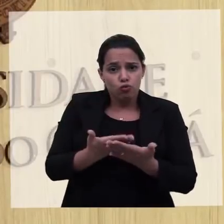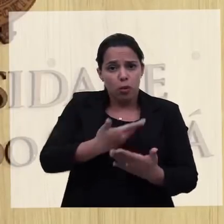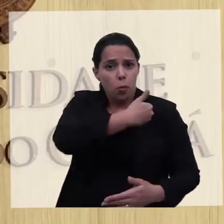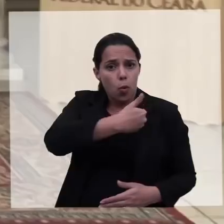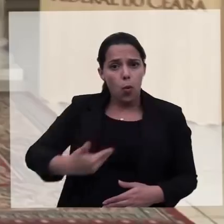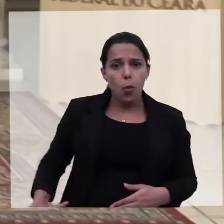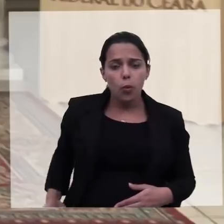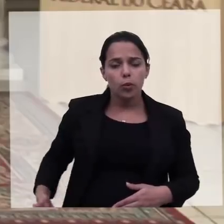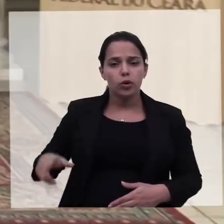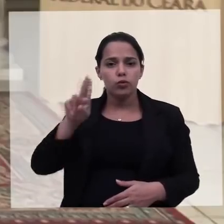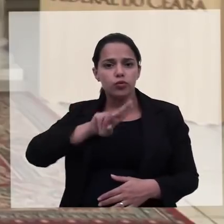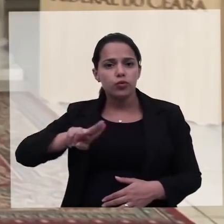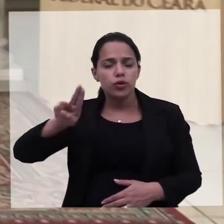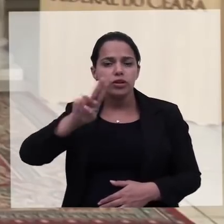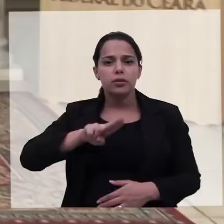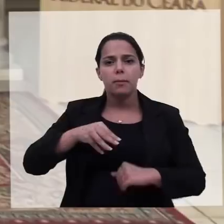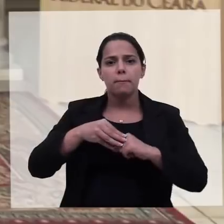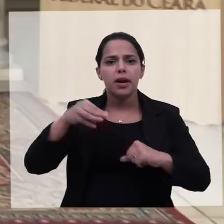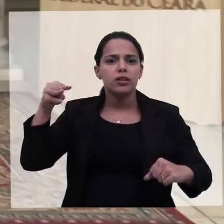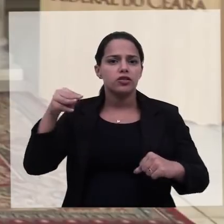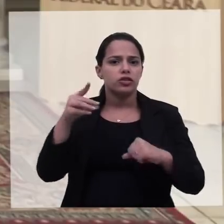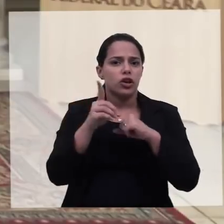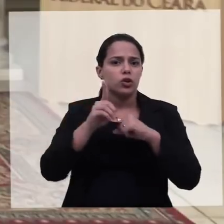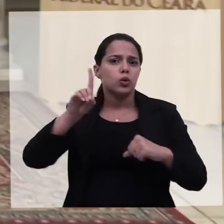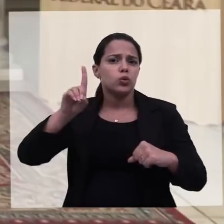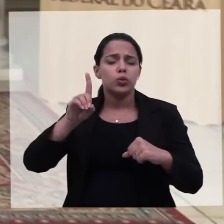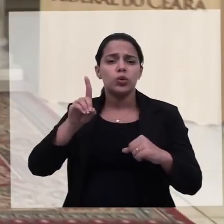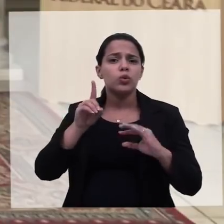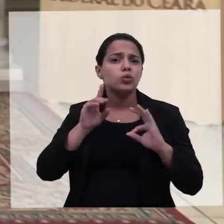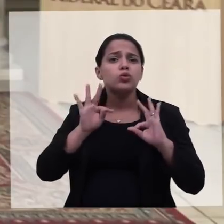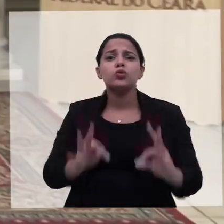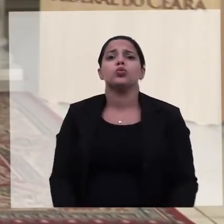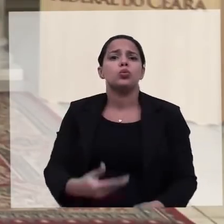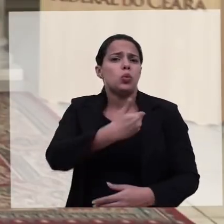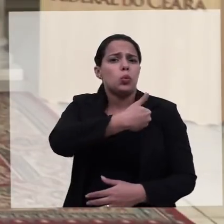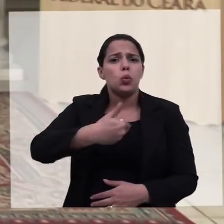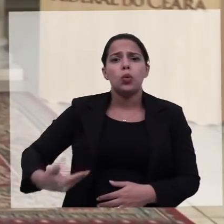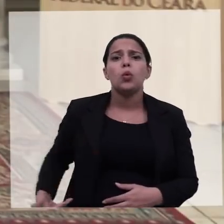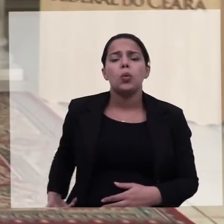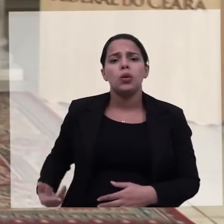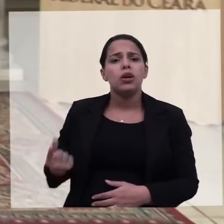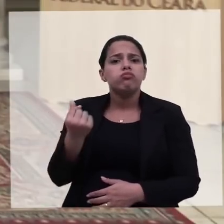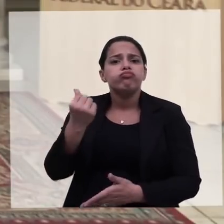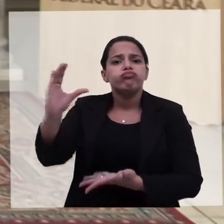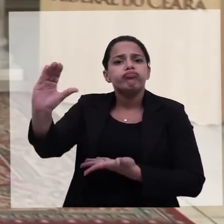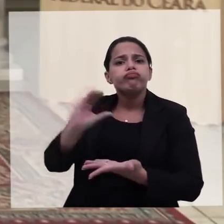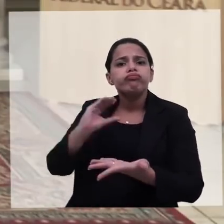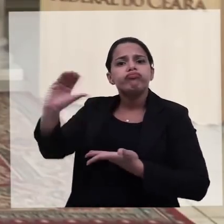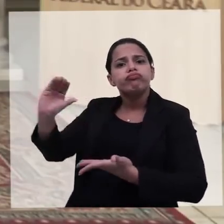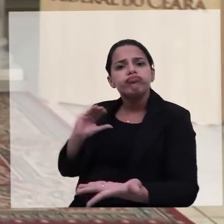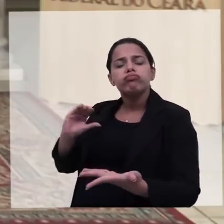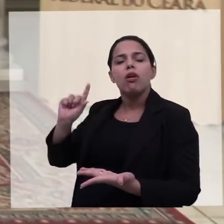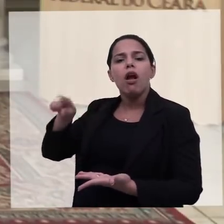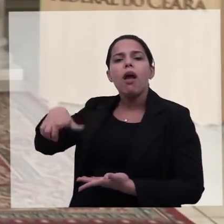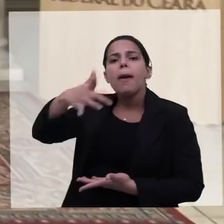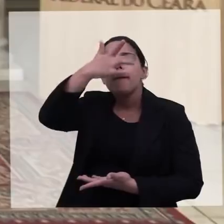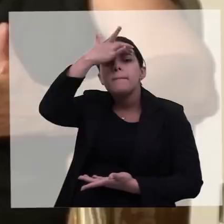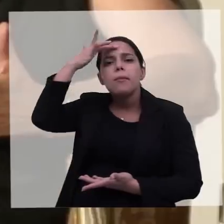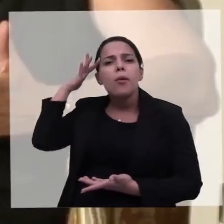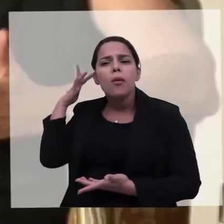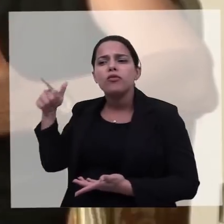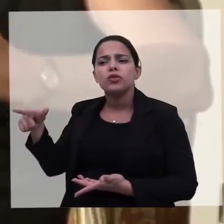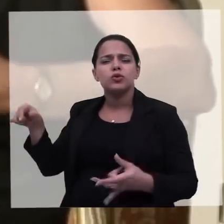grau público, eu fiz uma universidade pública, eu fiz um doutorado, tudo público. Isso é dinheiro do